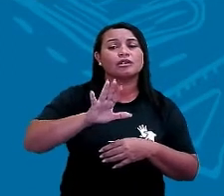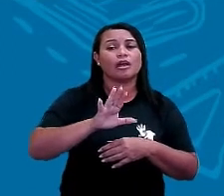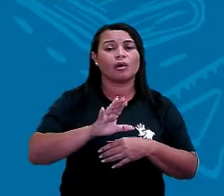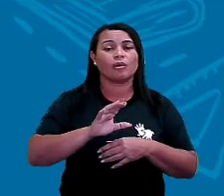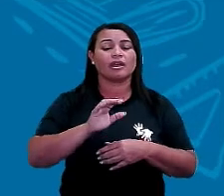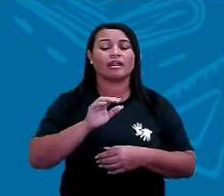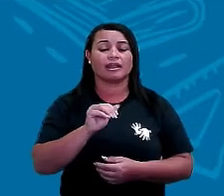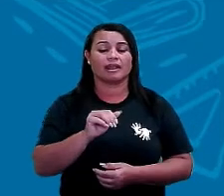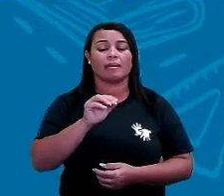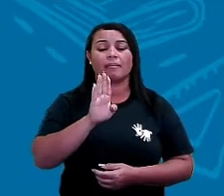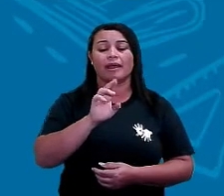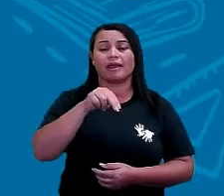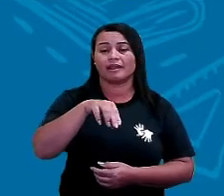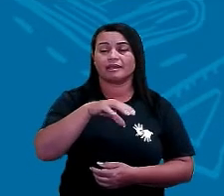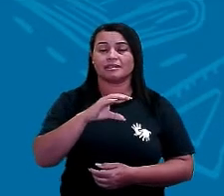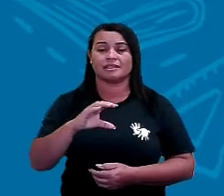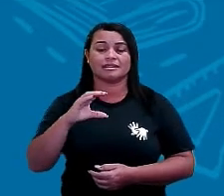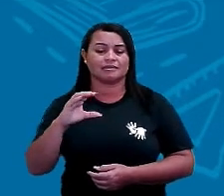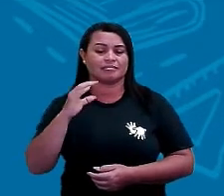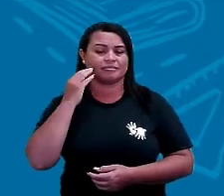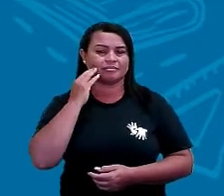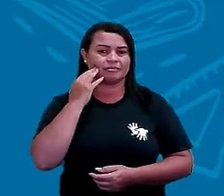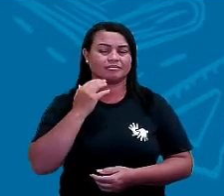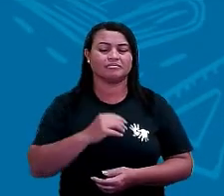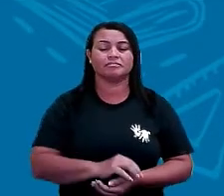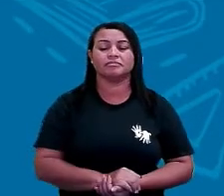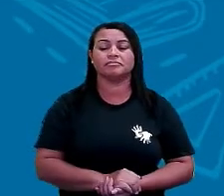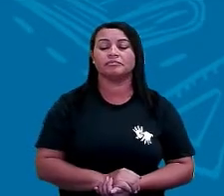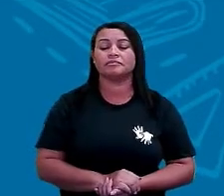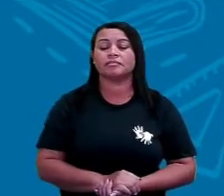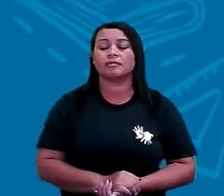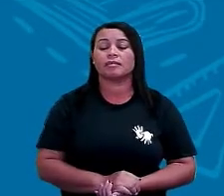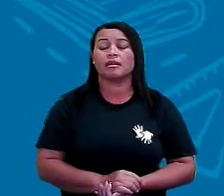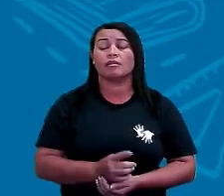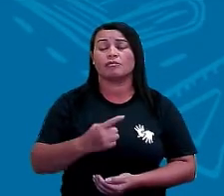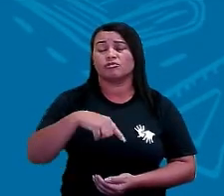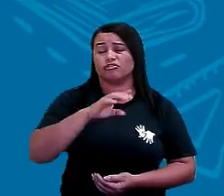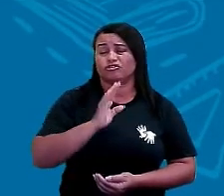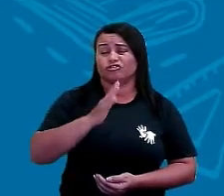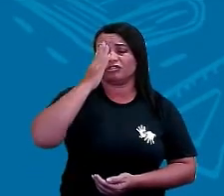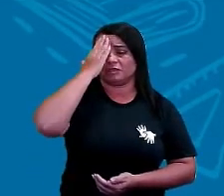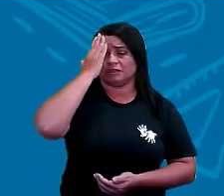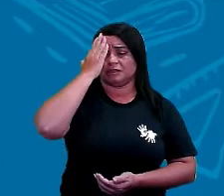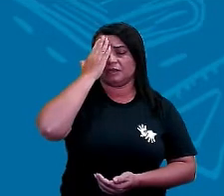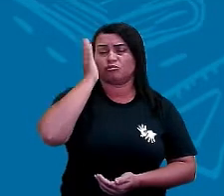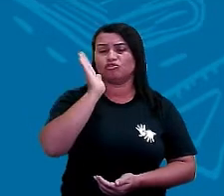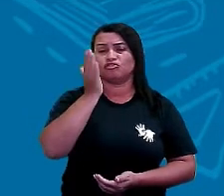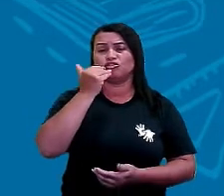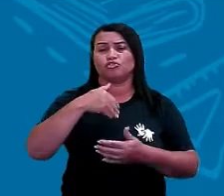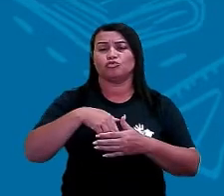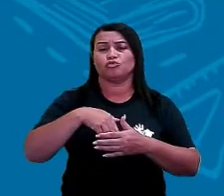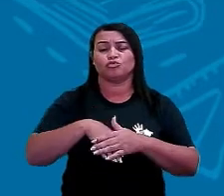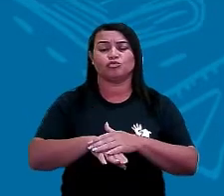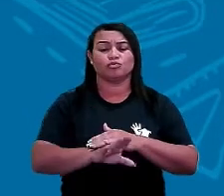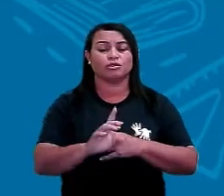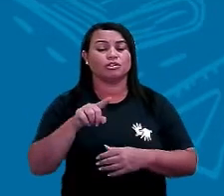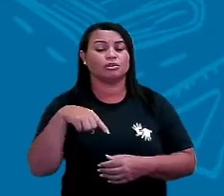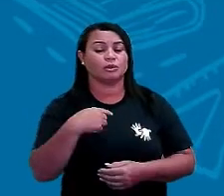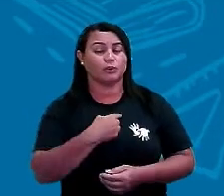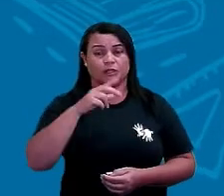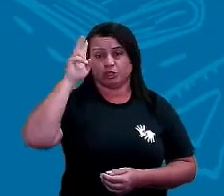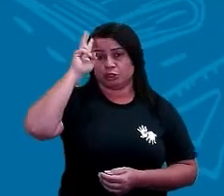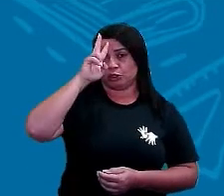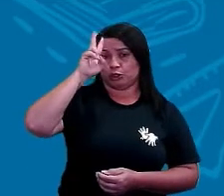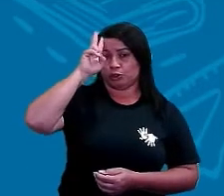EF05 LP27. Então, gente, como vocês sabem, né, já estão acostumados aí à nossa história do dia, a